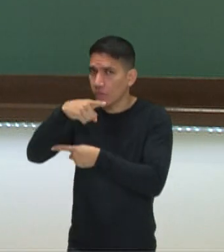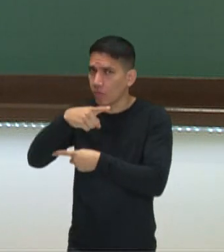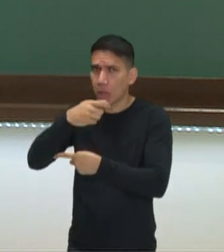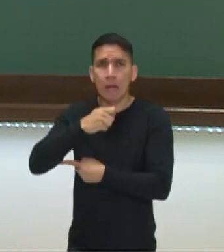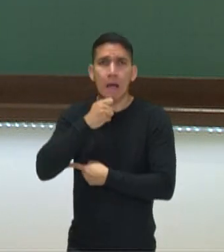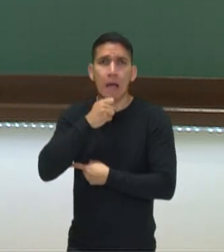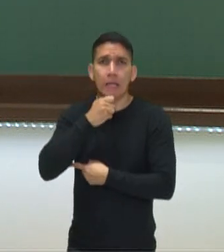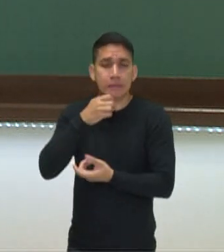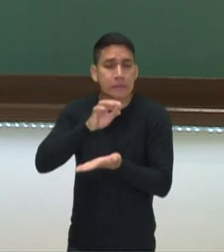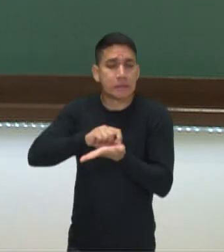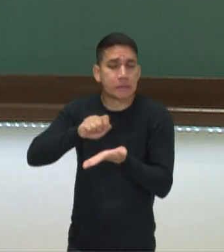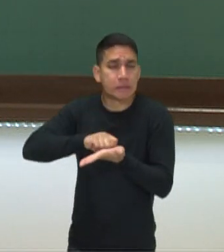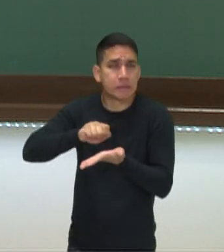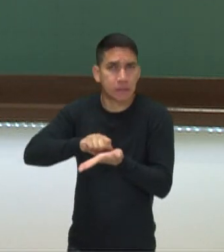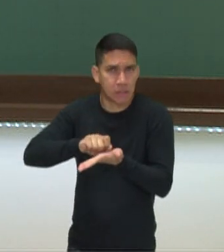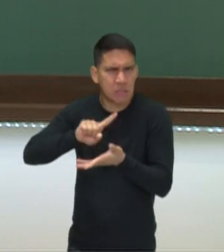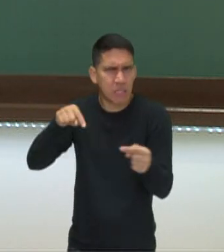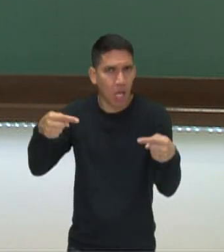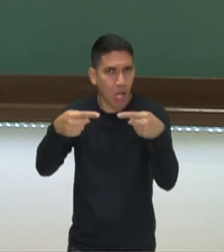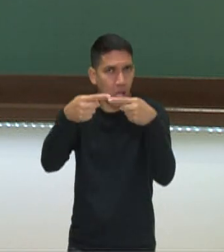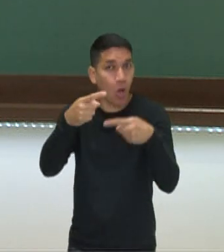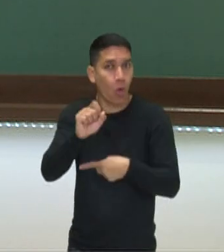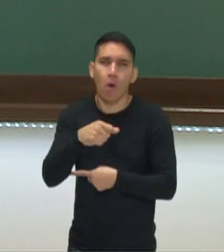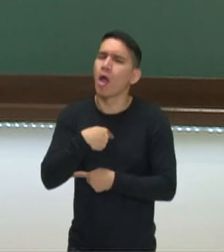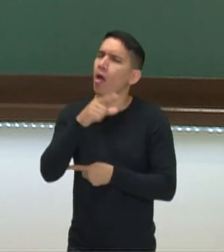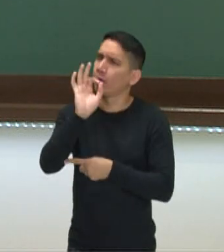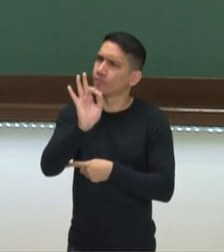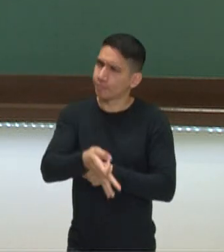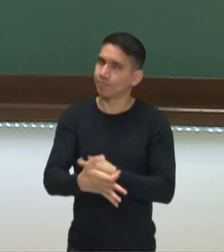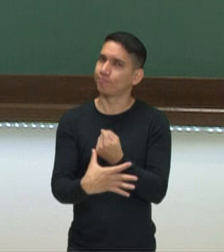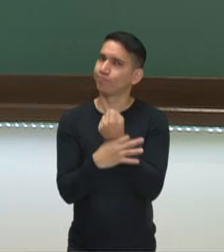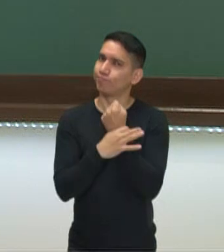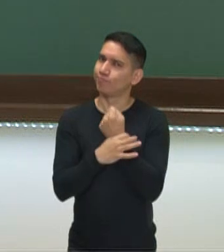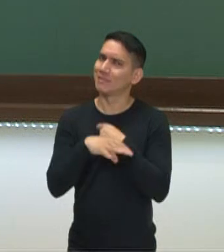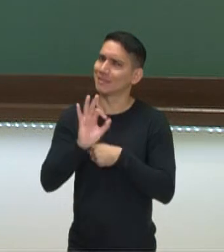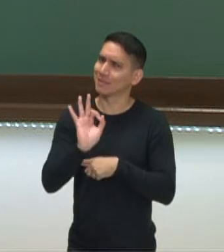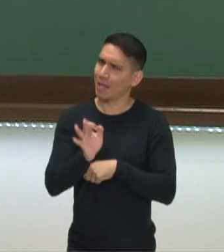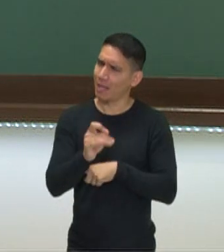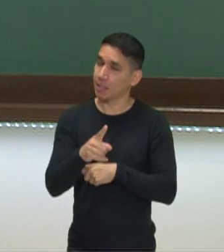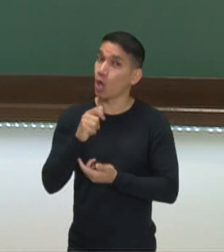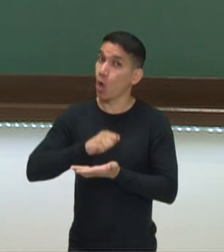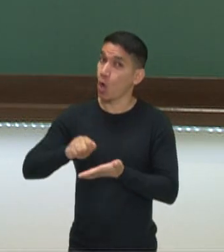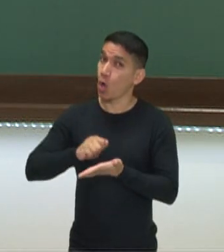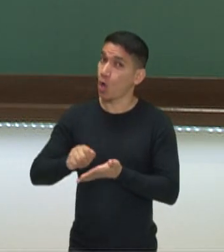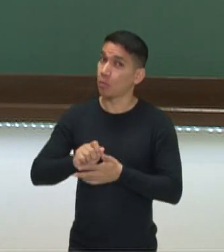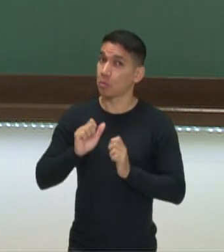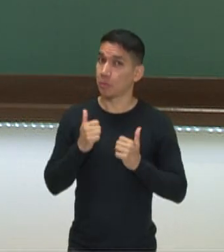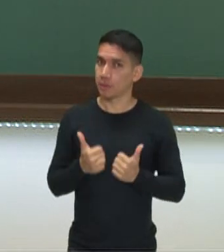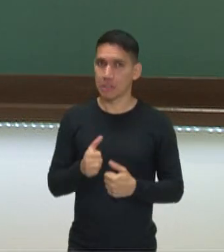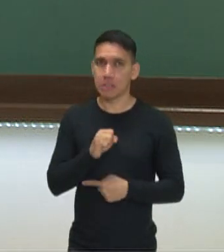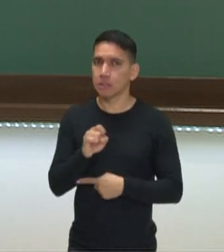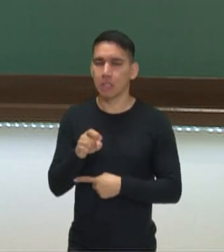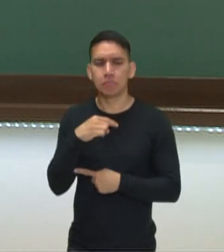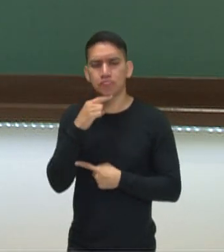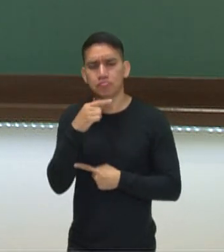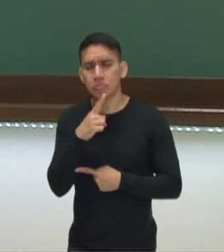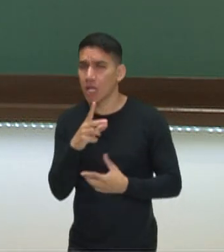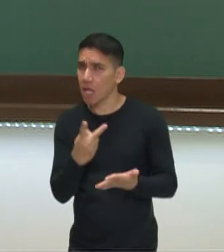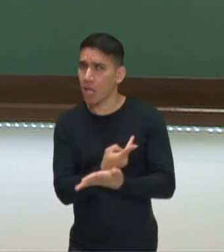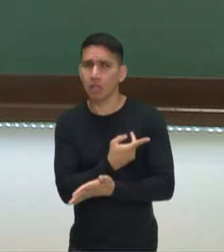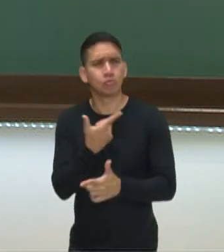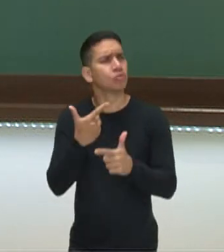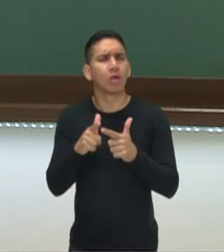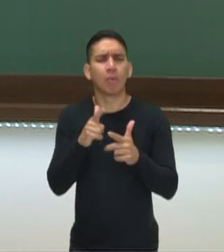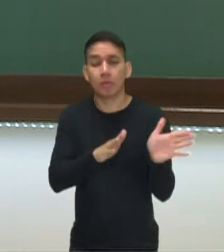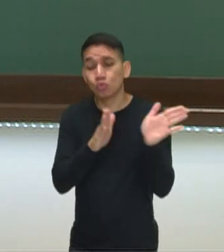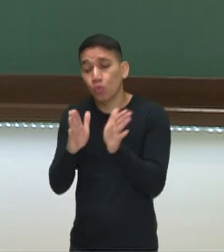registrou no seu caderno estava certo. E eu garanto que estava. Perca o medo, escreva aí no seu caderno, tá bom? Se não der certo o resultado, corrige